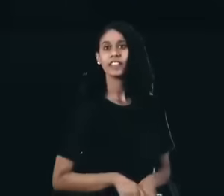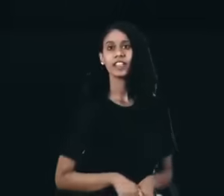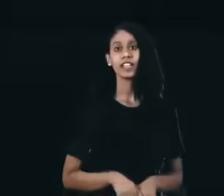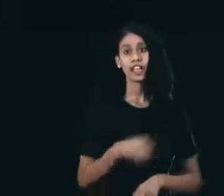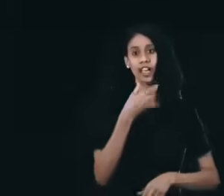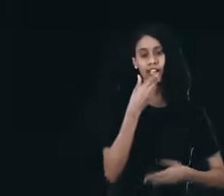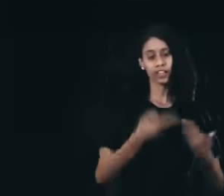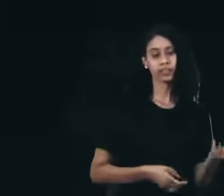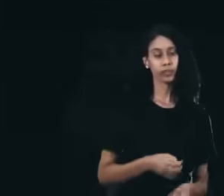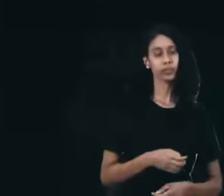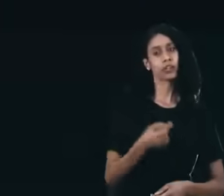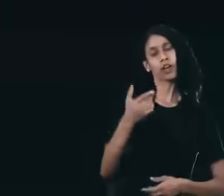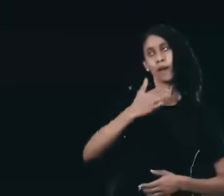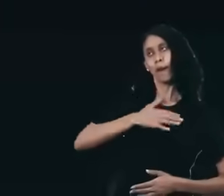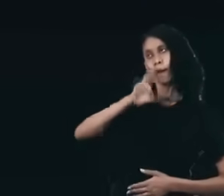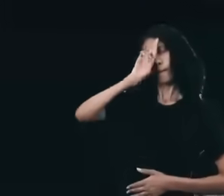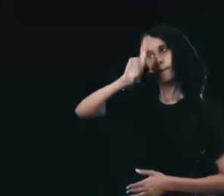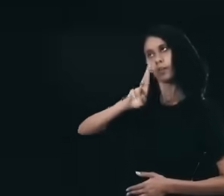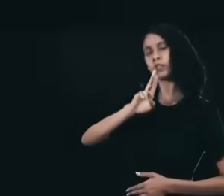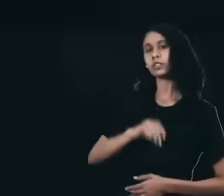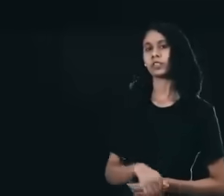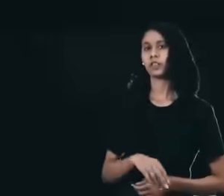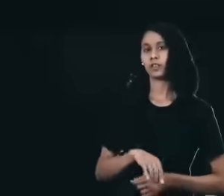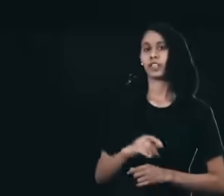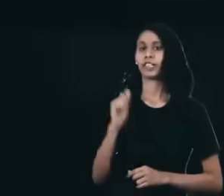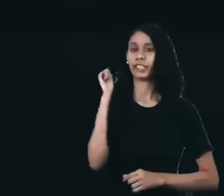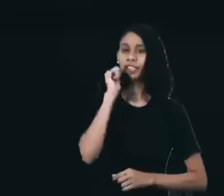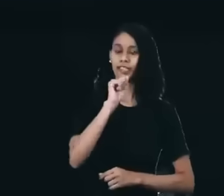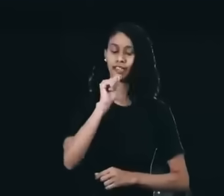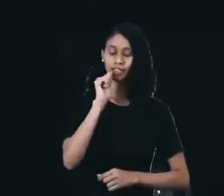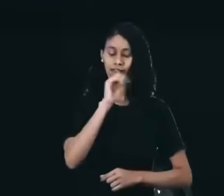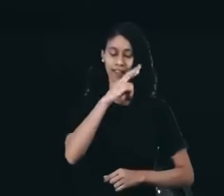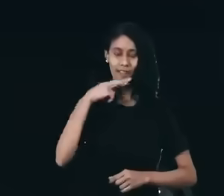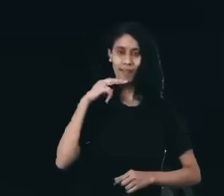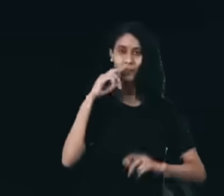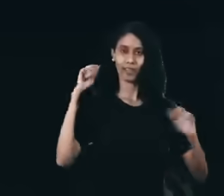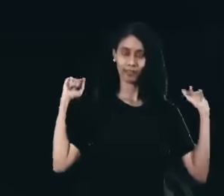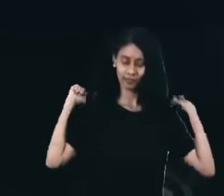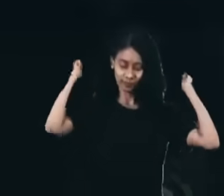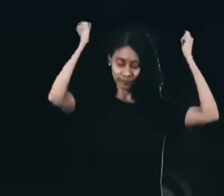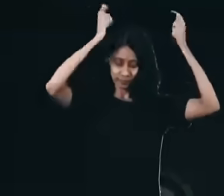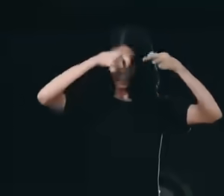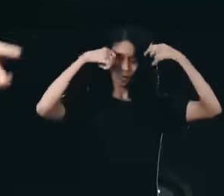senhor, respondeu o servo. Então ela se cobriu com o véu.